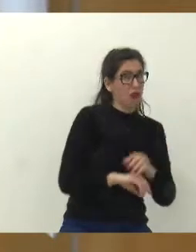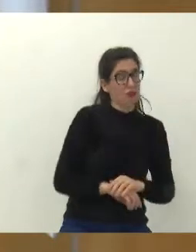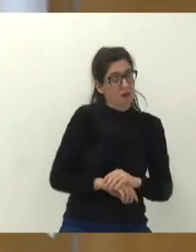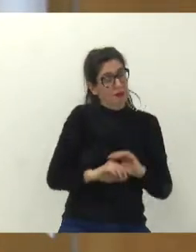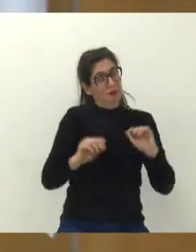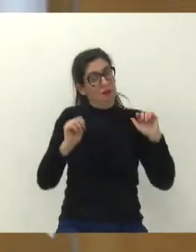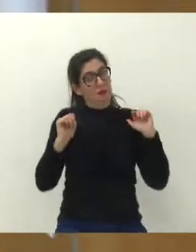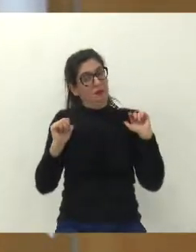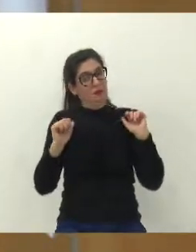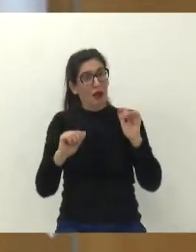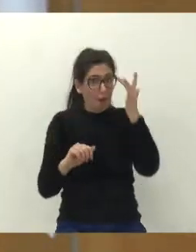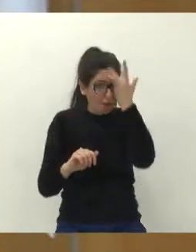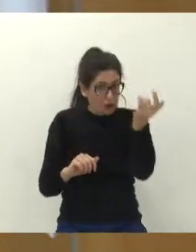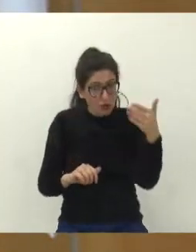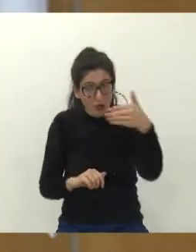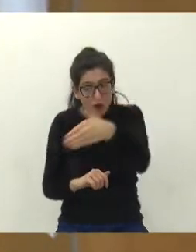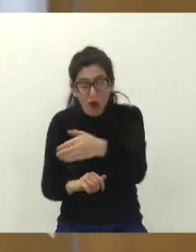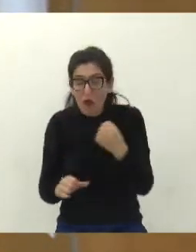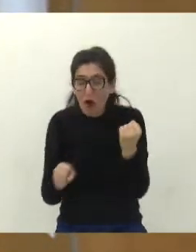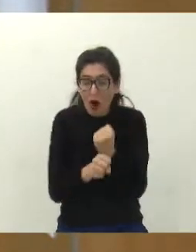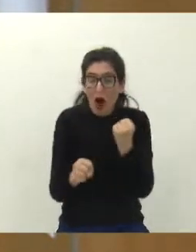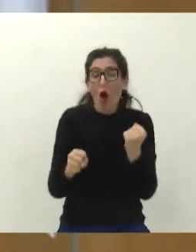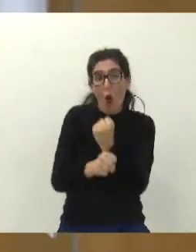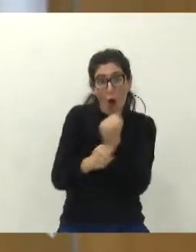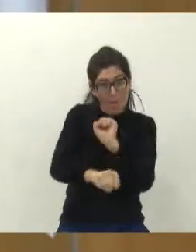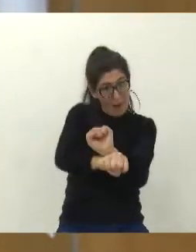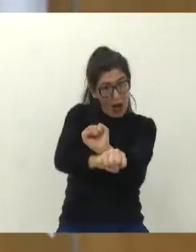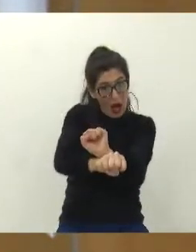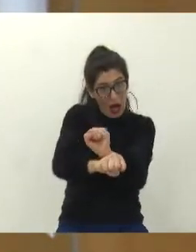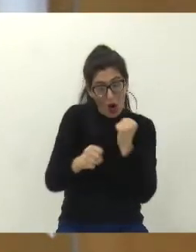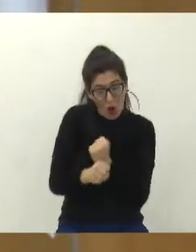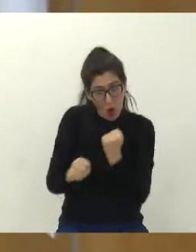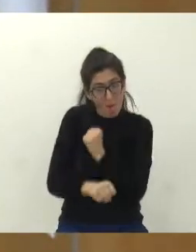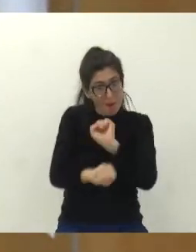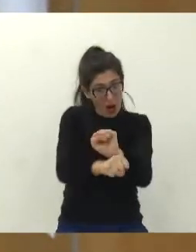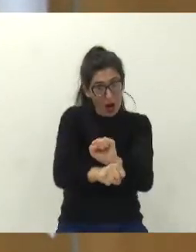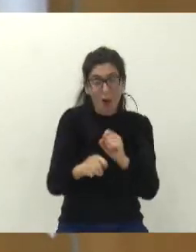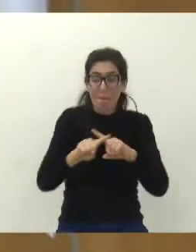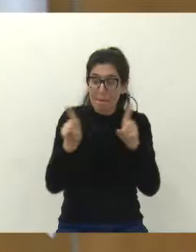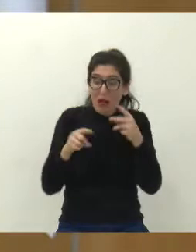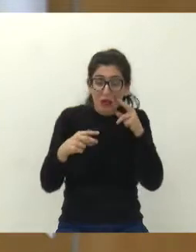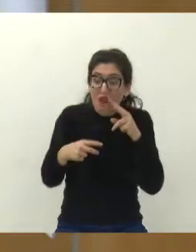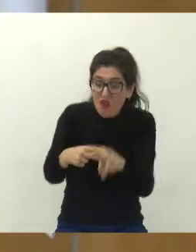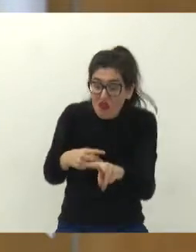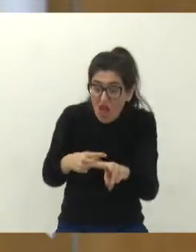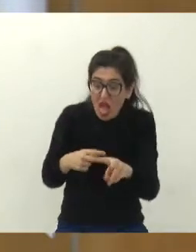Derbal. Então, mas amanhã eu quero ir lá verificar para ver se de fato procede essas informações.